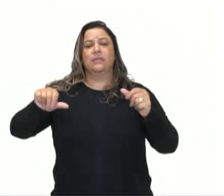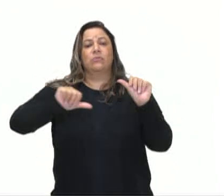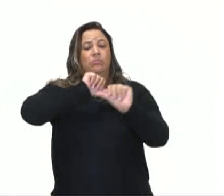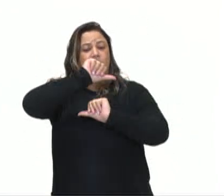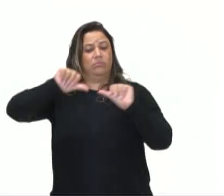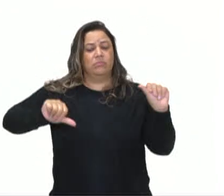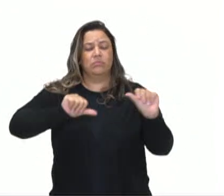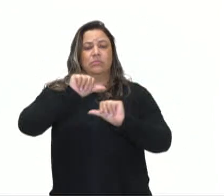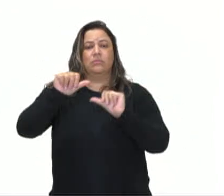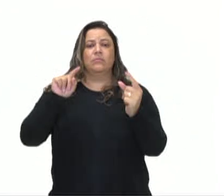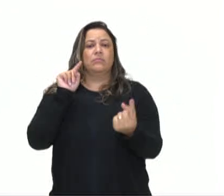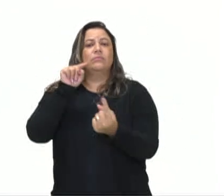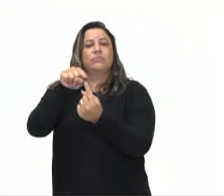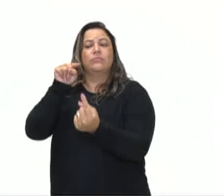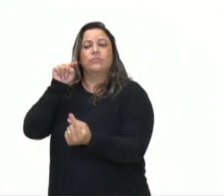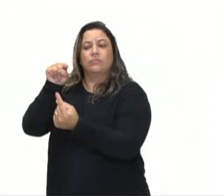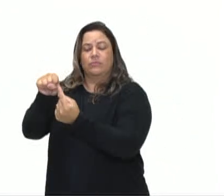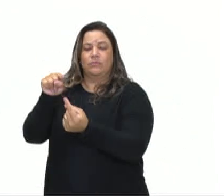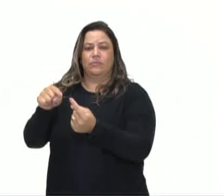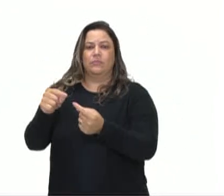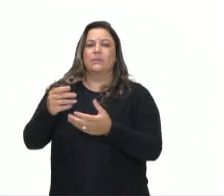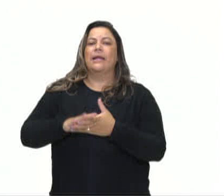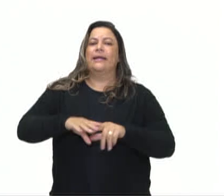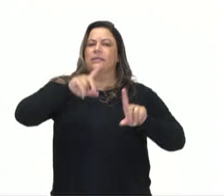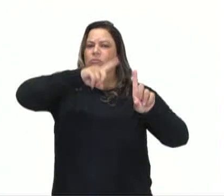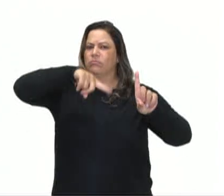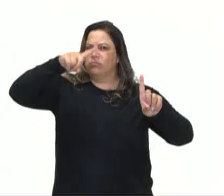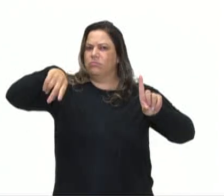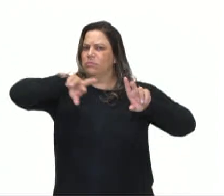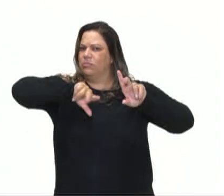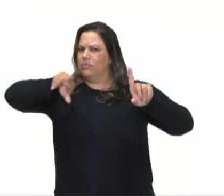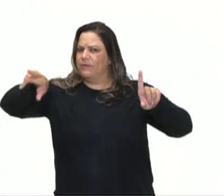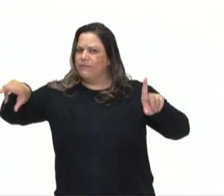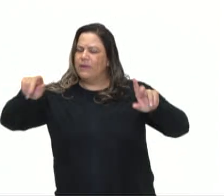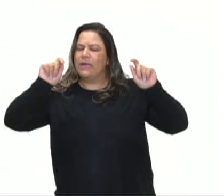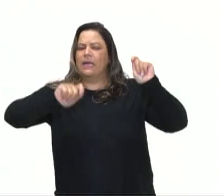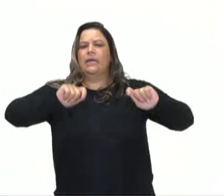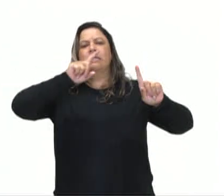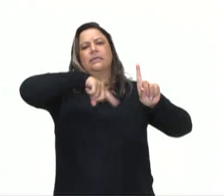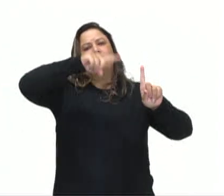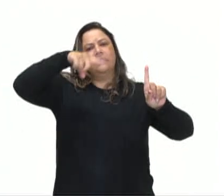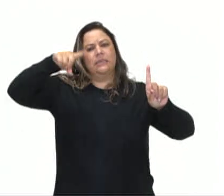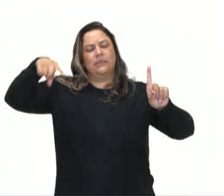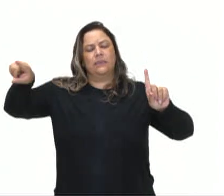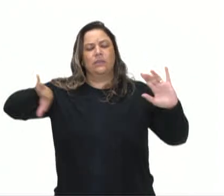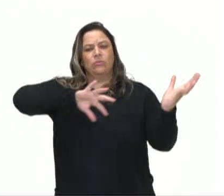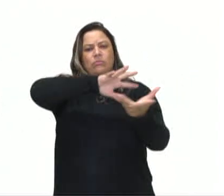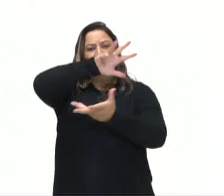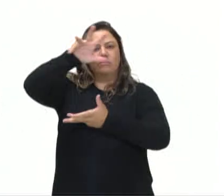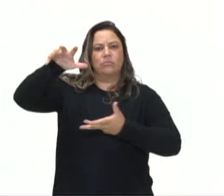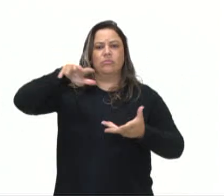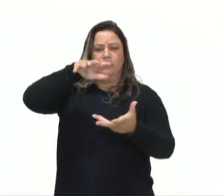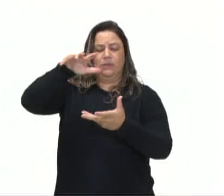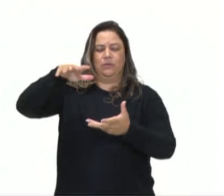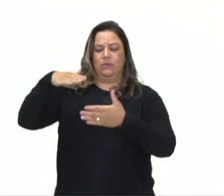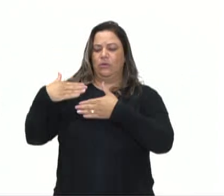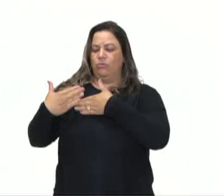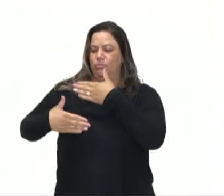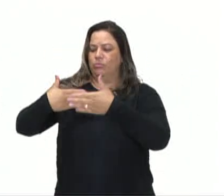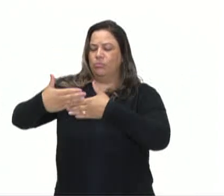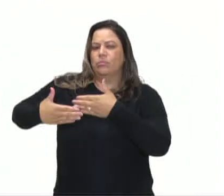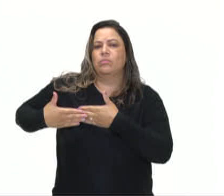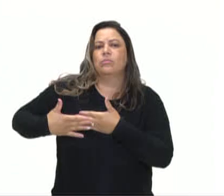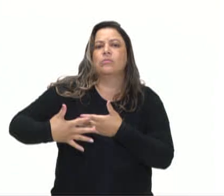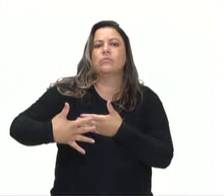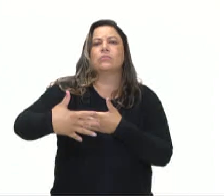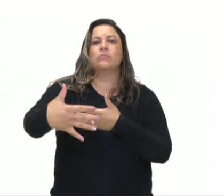climática refere-se à variação do clima em escala global ou dos climas regionais da Terra ao longo do tempo. Então nós estamos